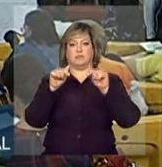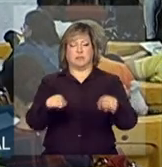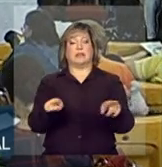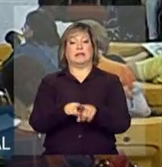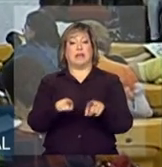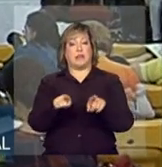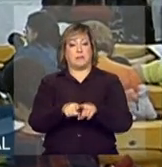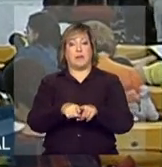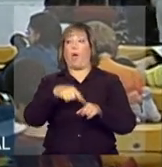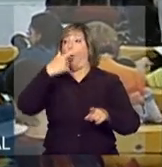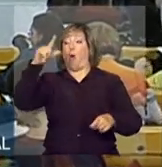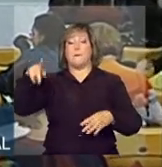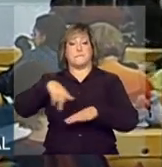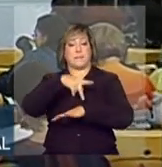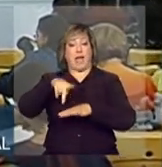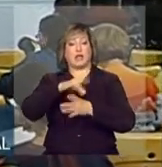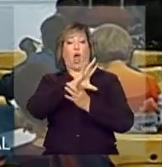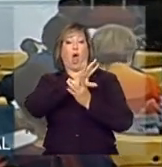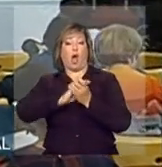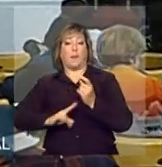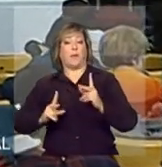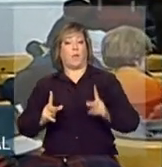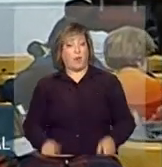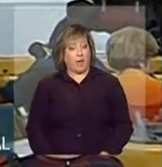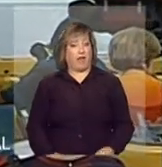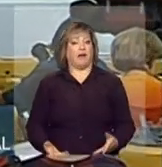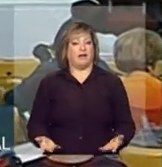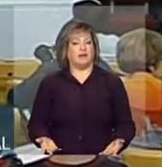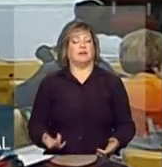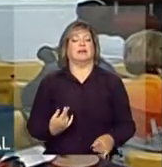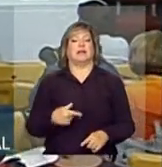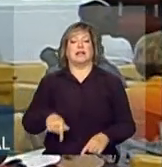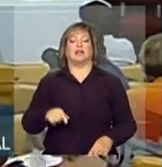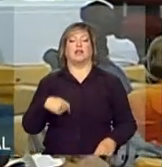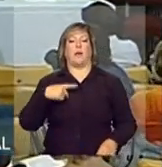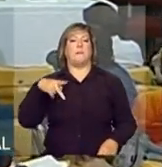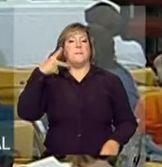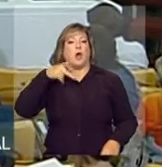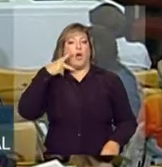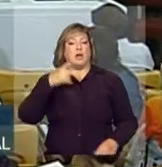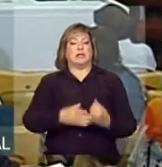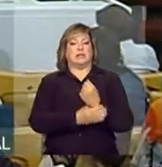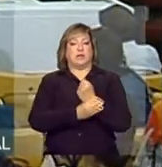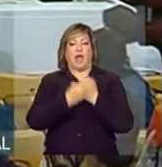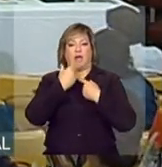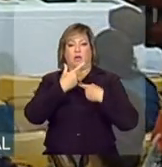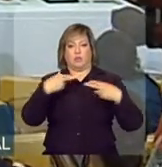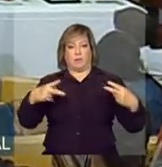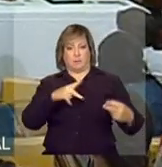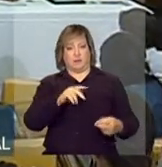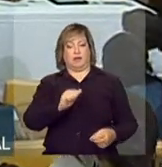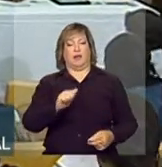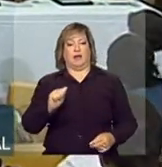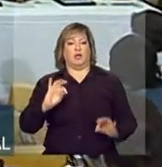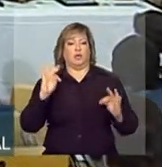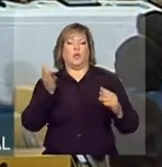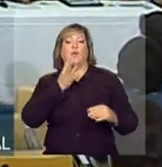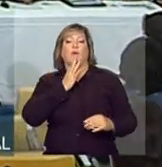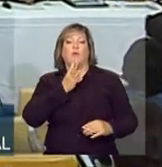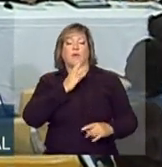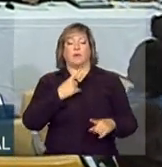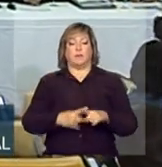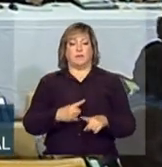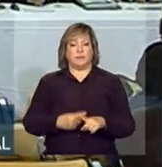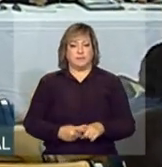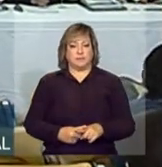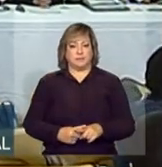exportado para a África e para tantos outros países, que talvez seja a nossa política de segurança alimentar e nutricional mais conhecida, que pega os dois